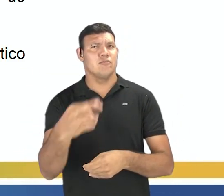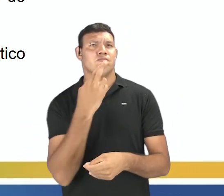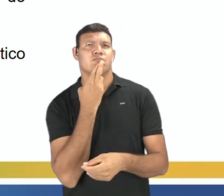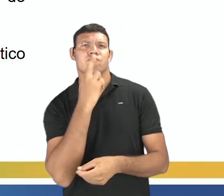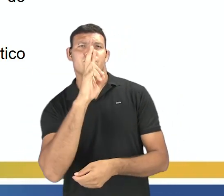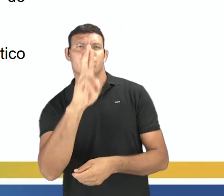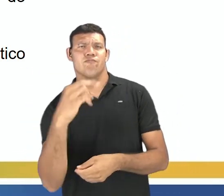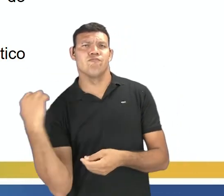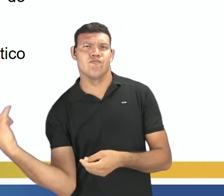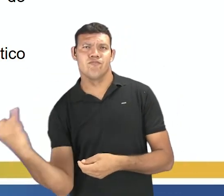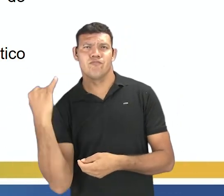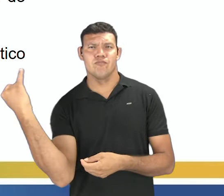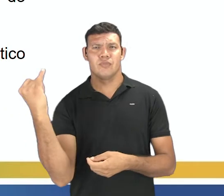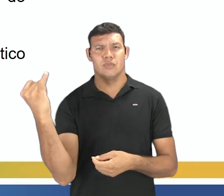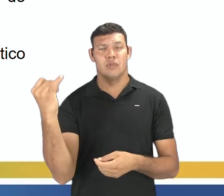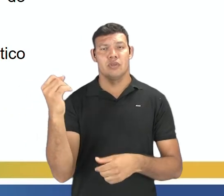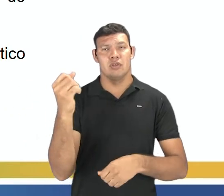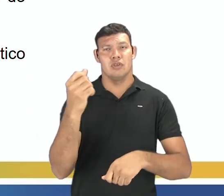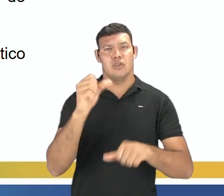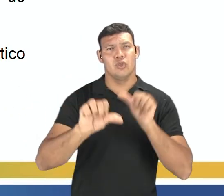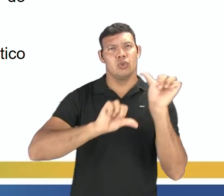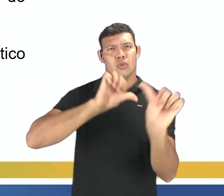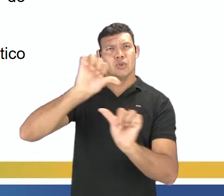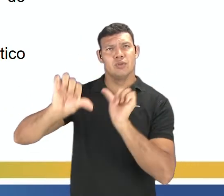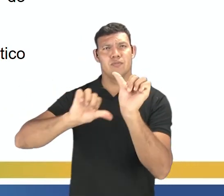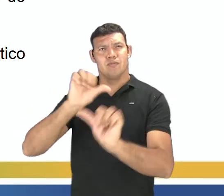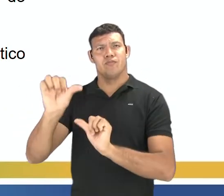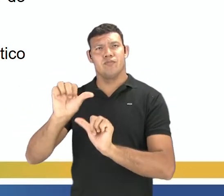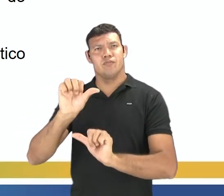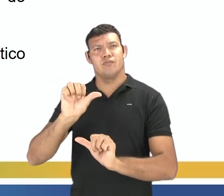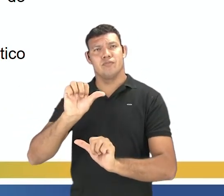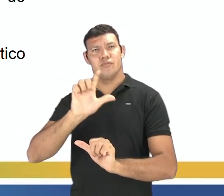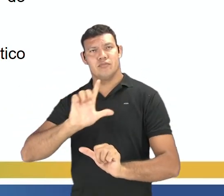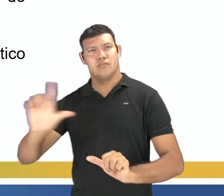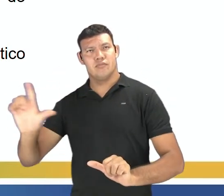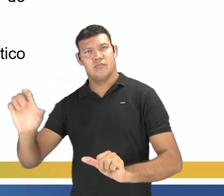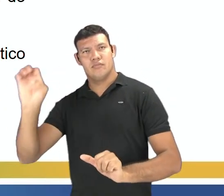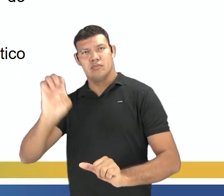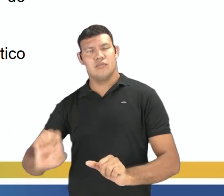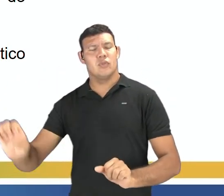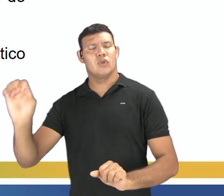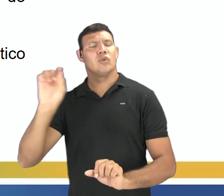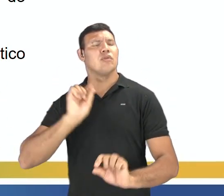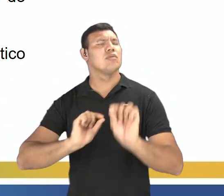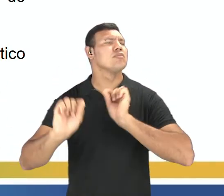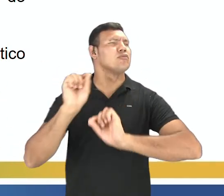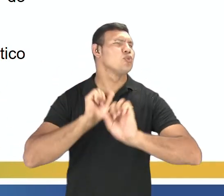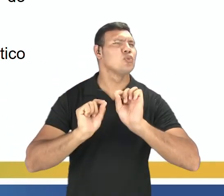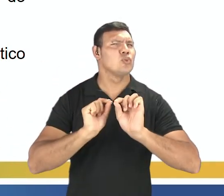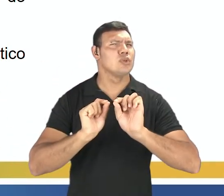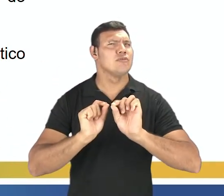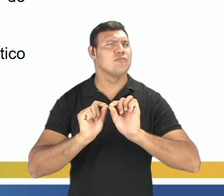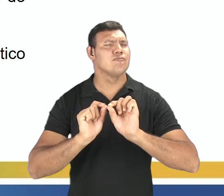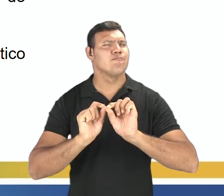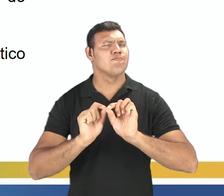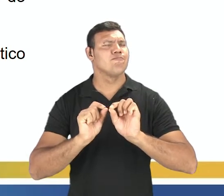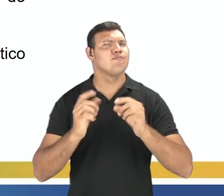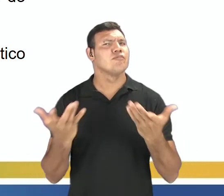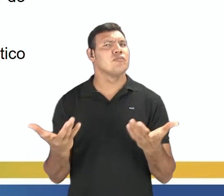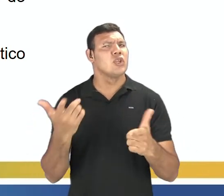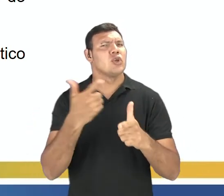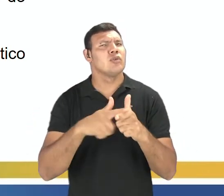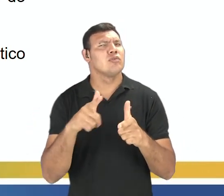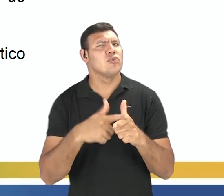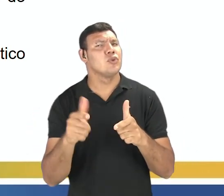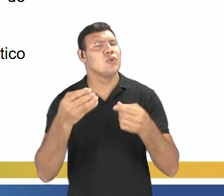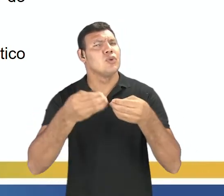resultado mais importante das reformas no leste europeu foi... O que impactou essas reformas, né? Essas reformas trouxeram o